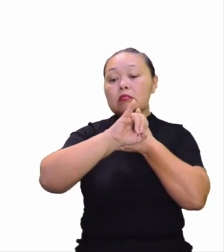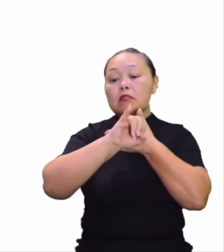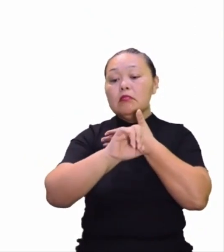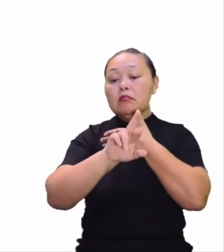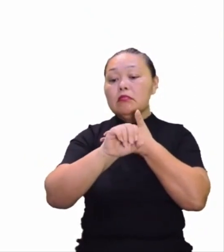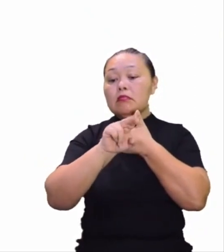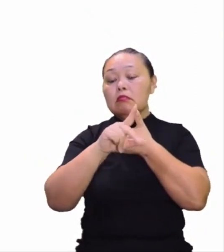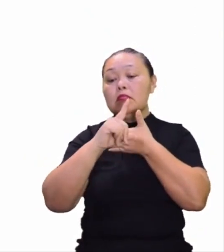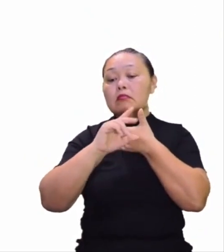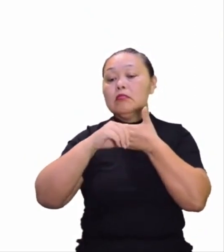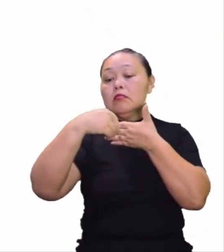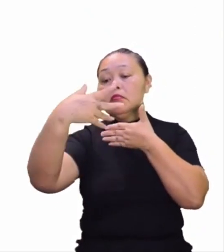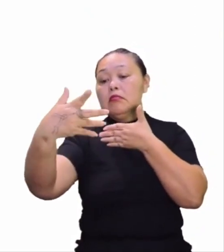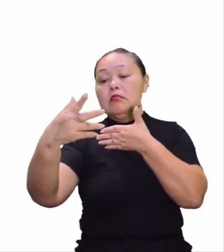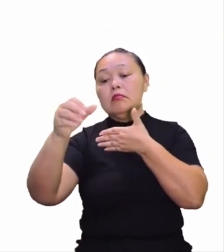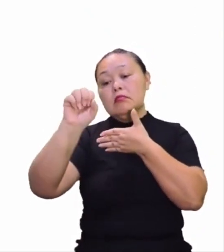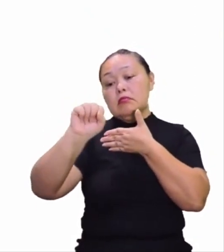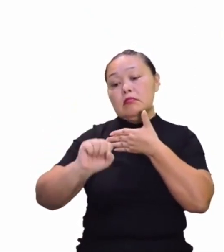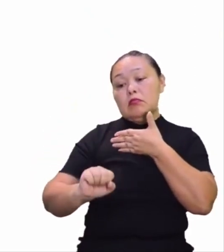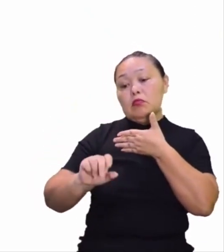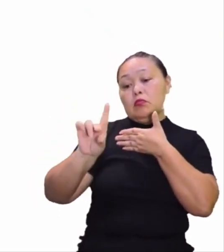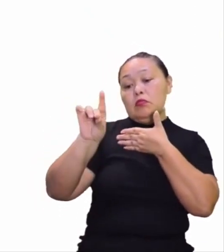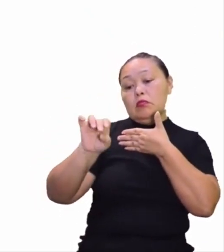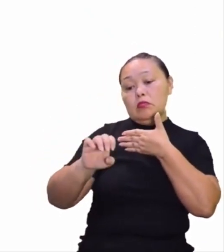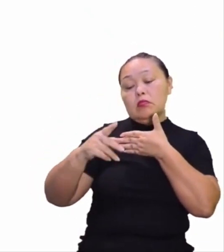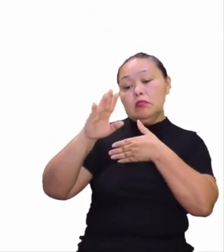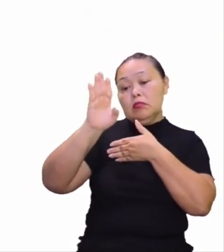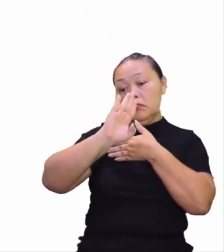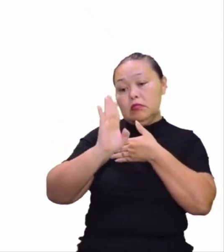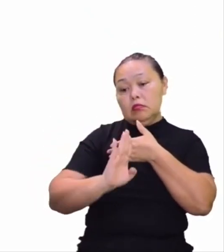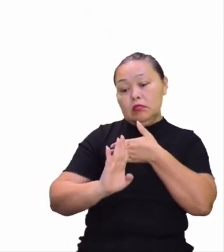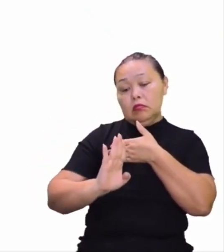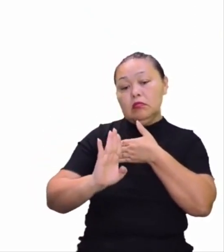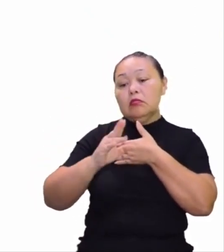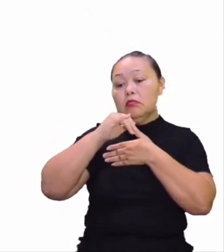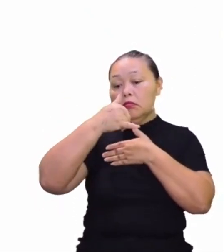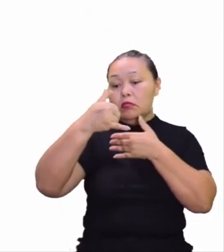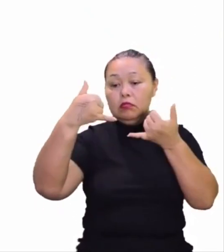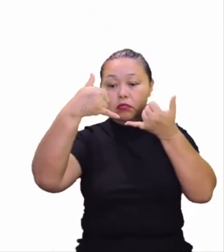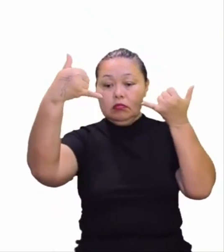Giral fornecem energia até para o sudeste do Brasil, então para o sistema